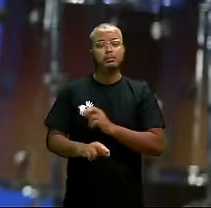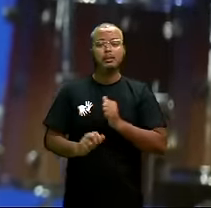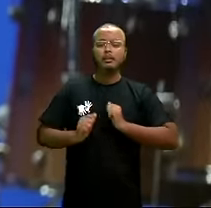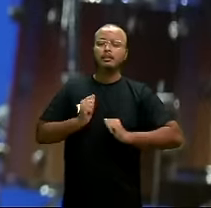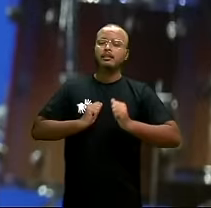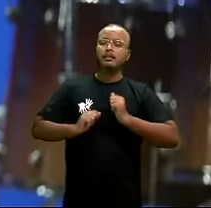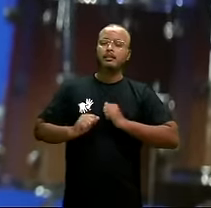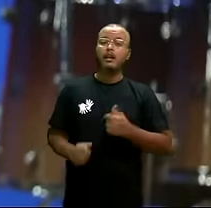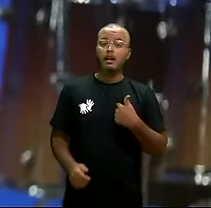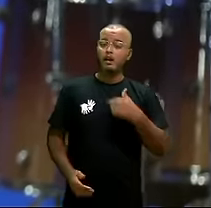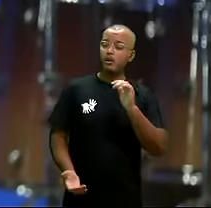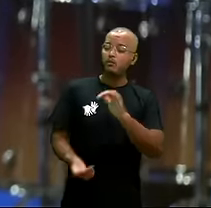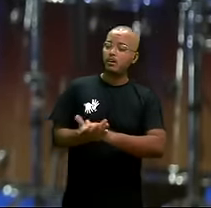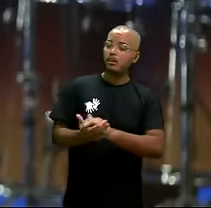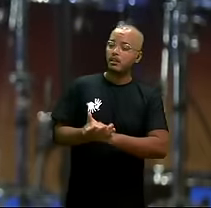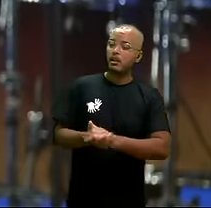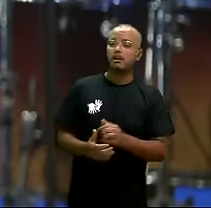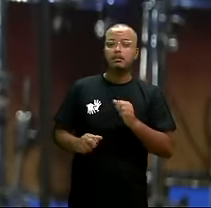chegando o casamento.